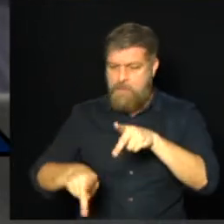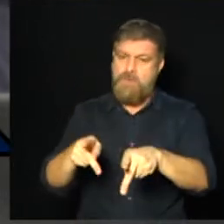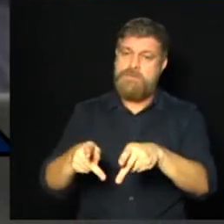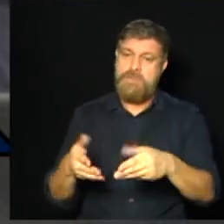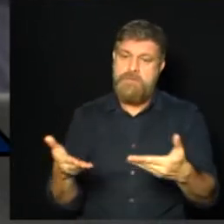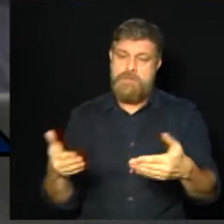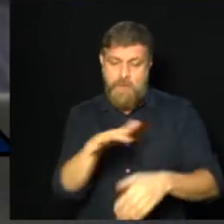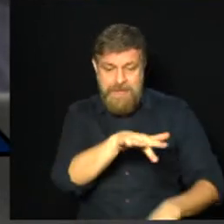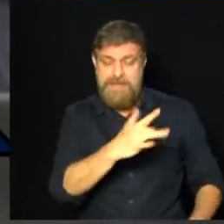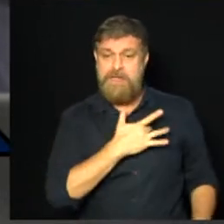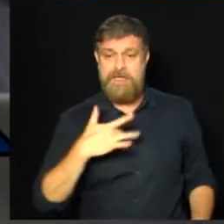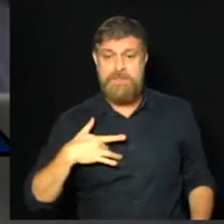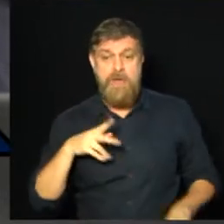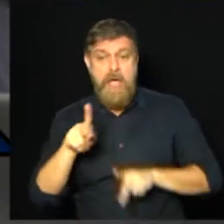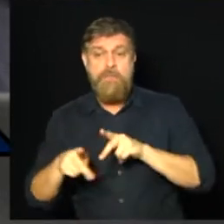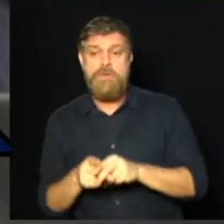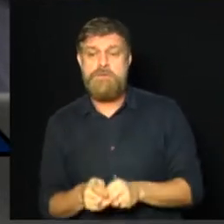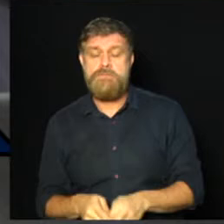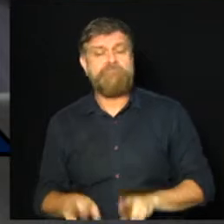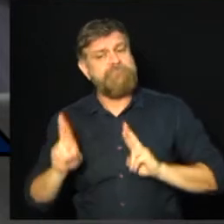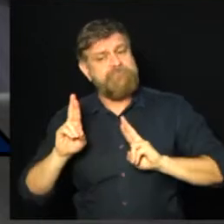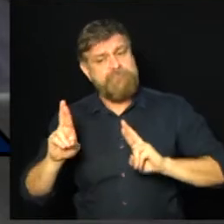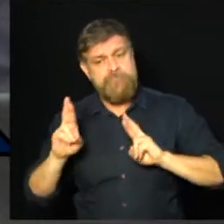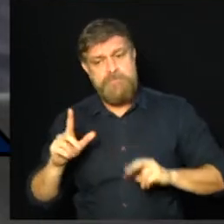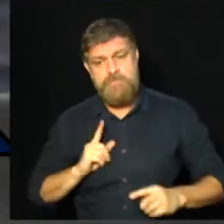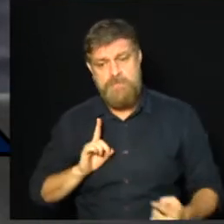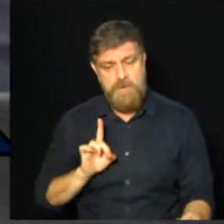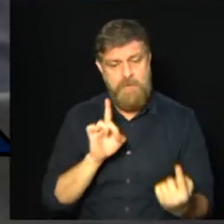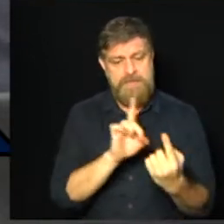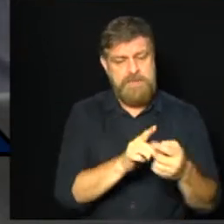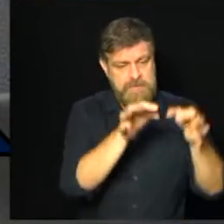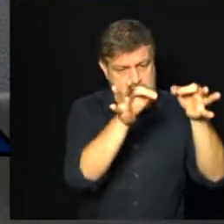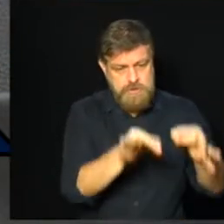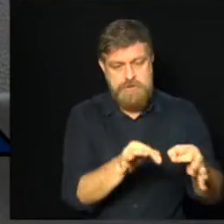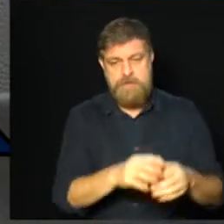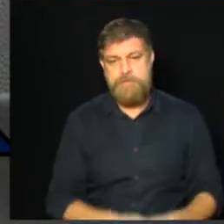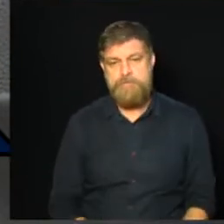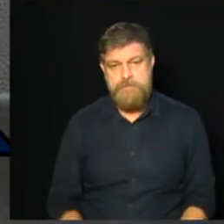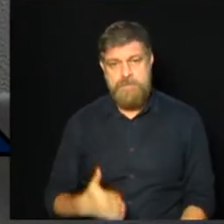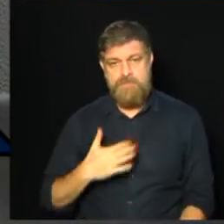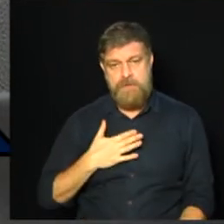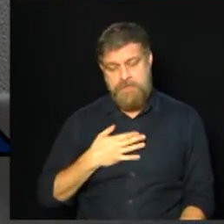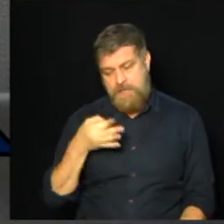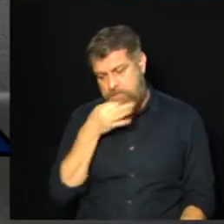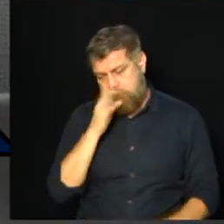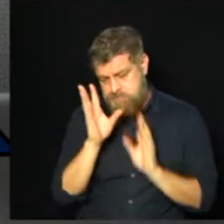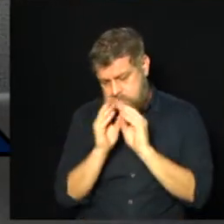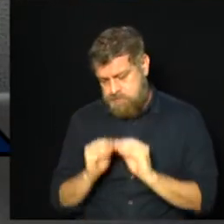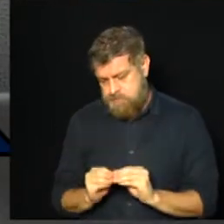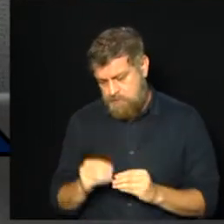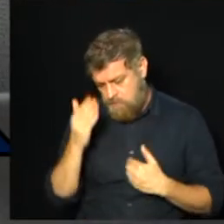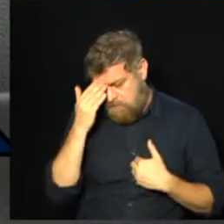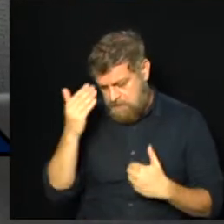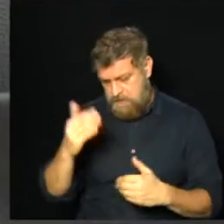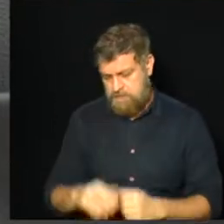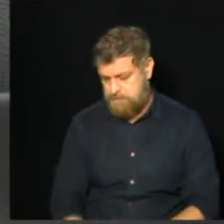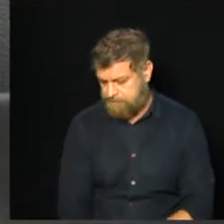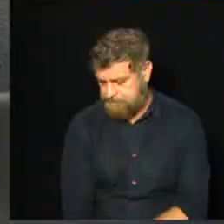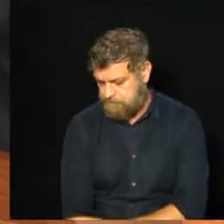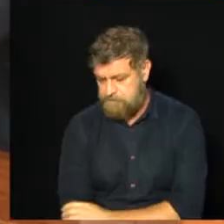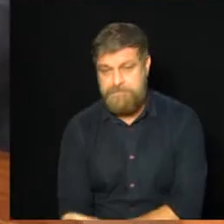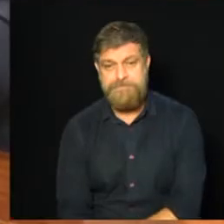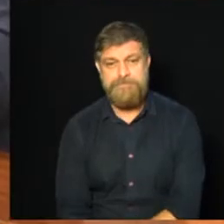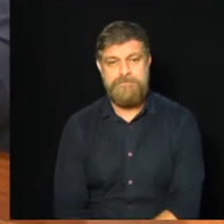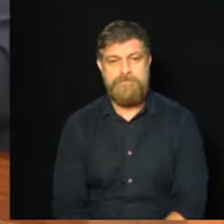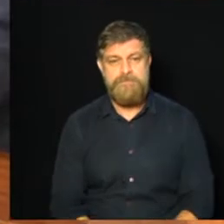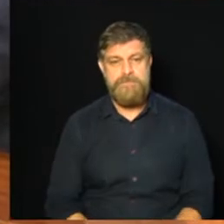saúde, é ter atendimento e atendimento digno. São essas minhas considerações, senhor presidente. Muito obrigado. Obrigado, vereador